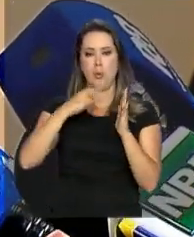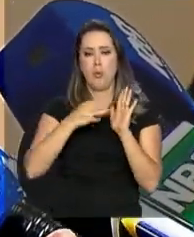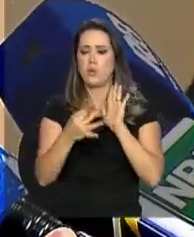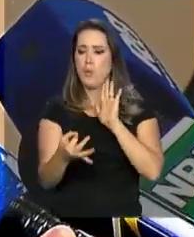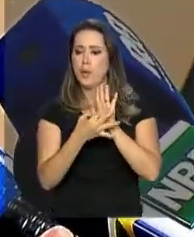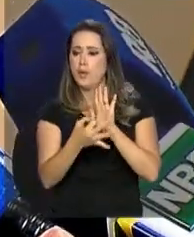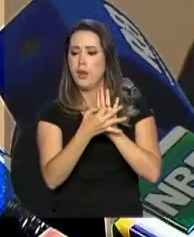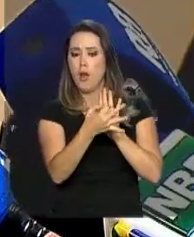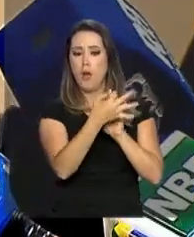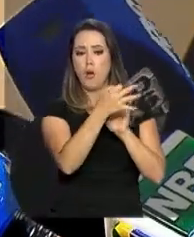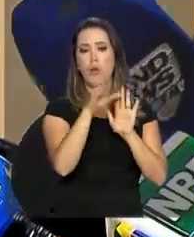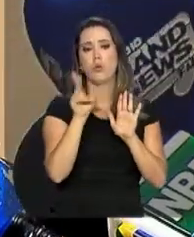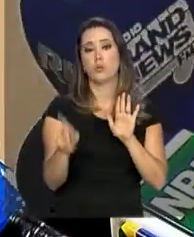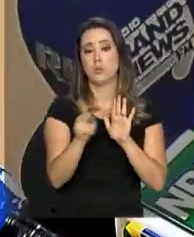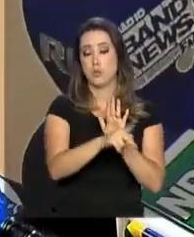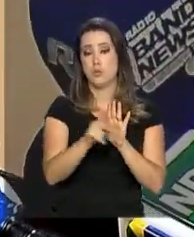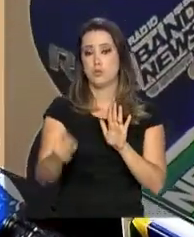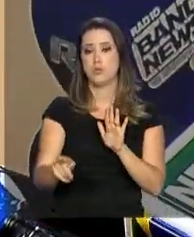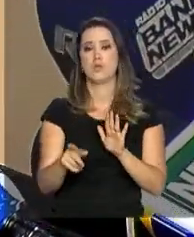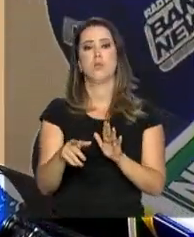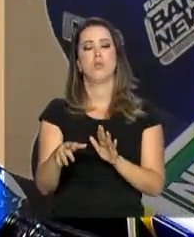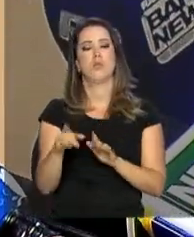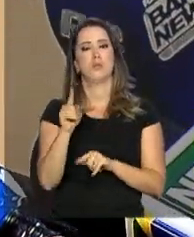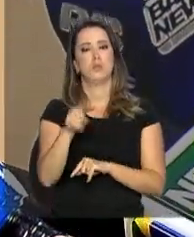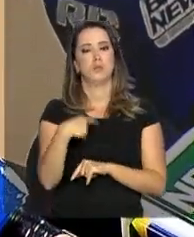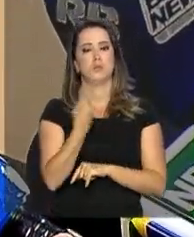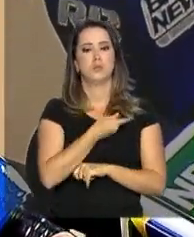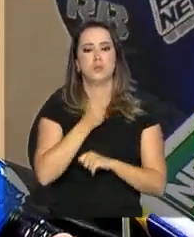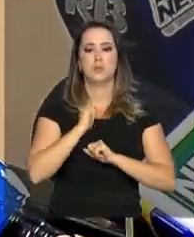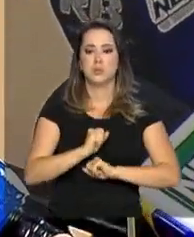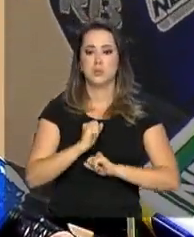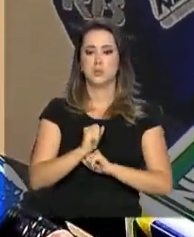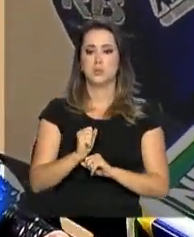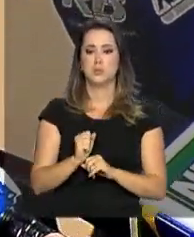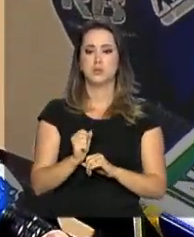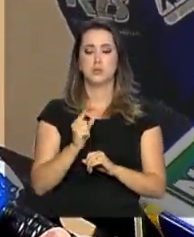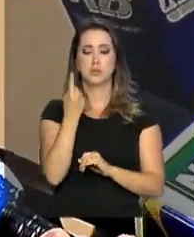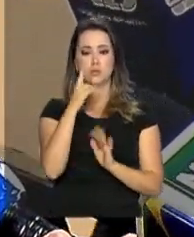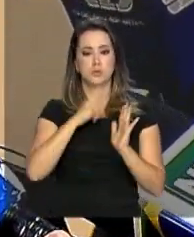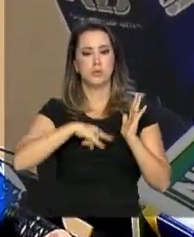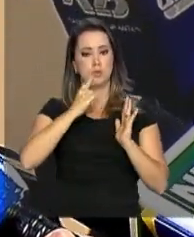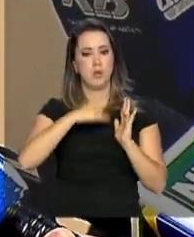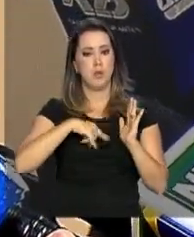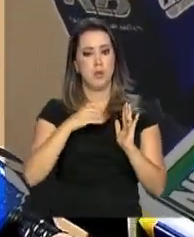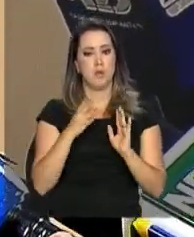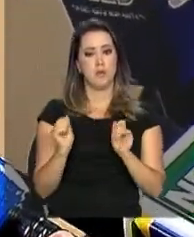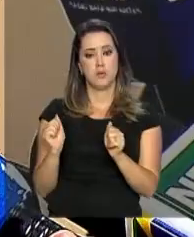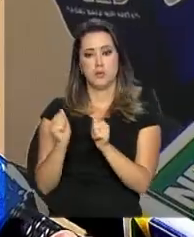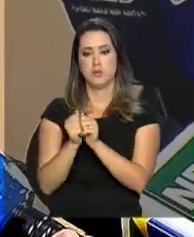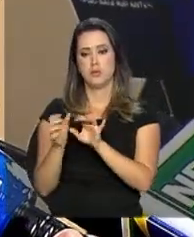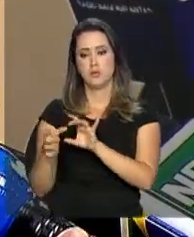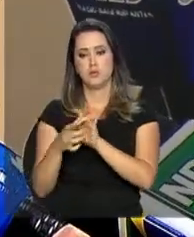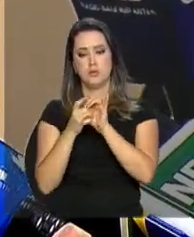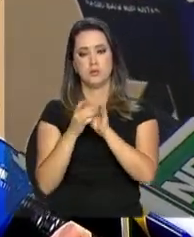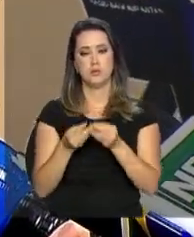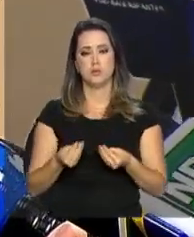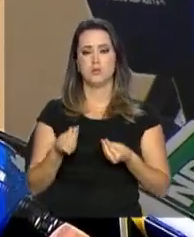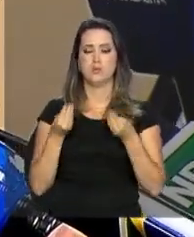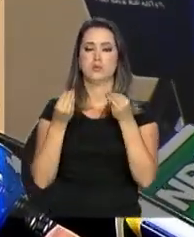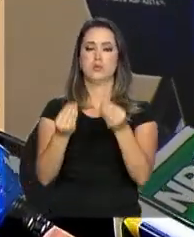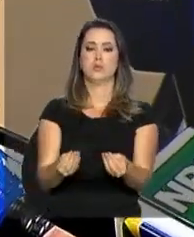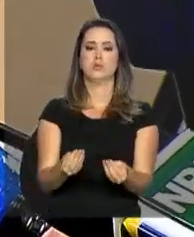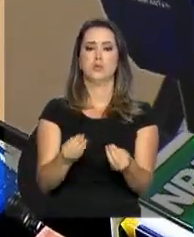sugestões ou com acréscimo, ou nós possamos colocar, fazer um documento conjunto e encaminhar para